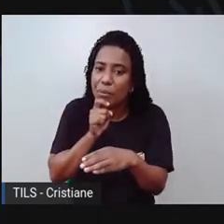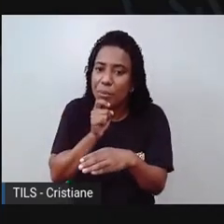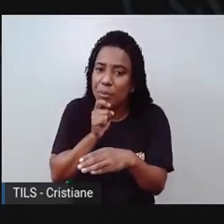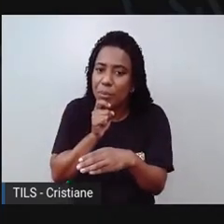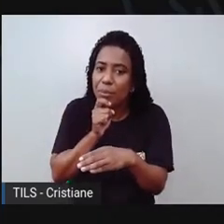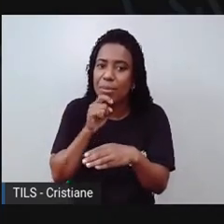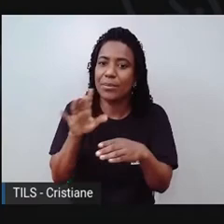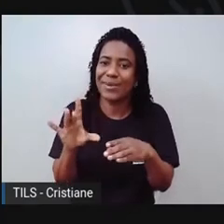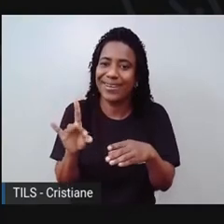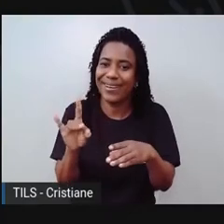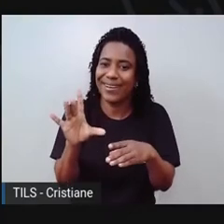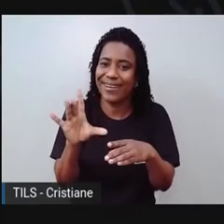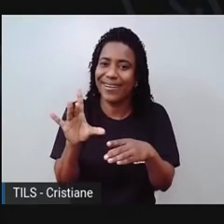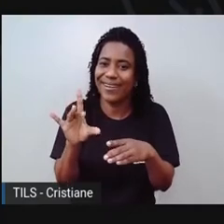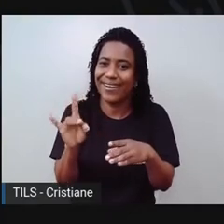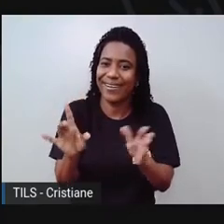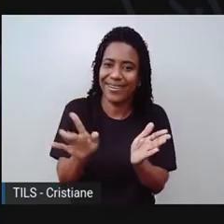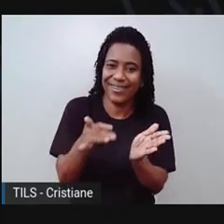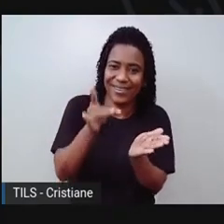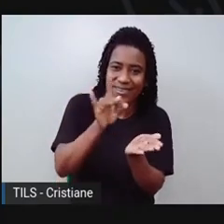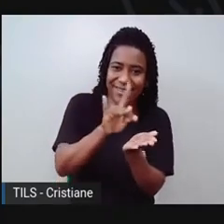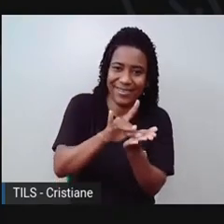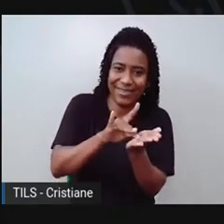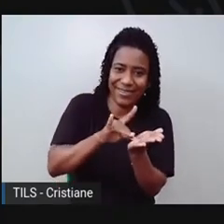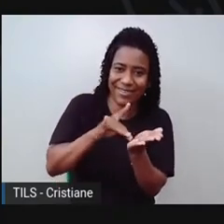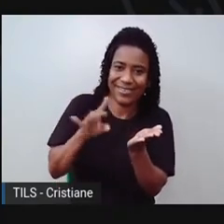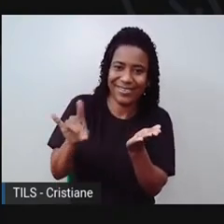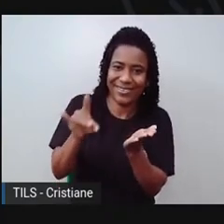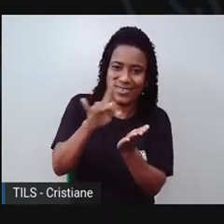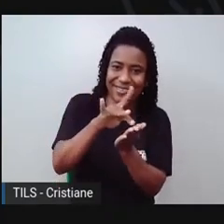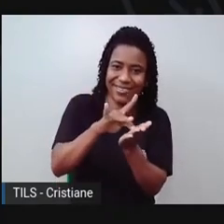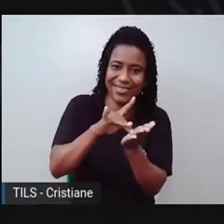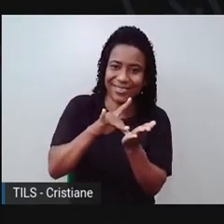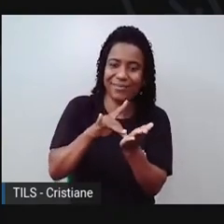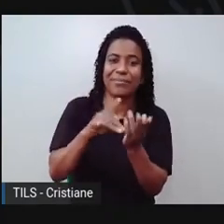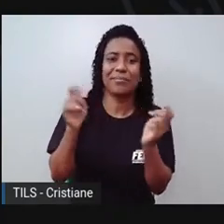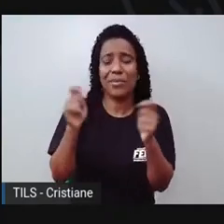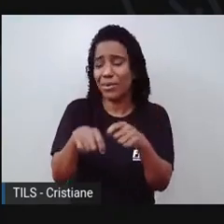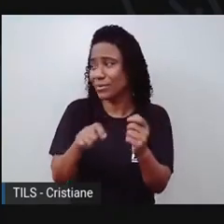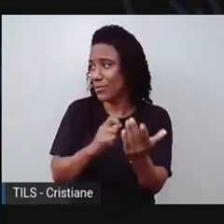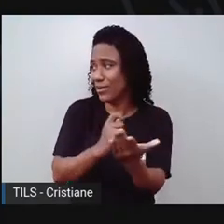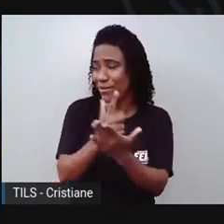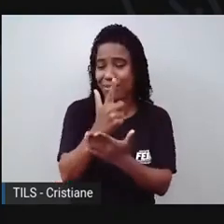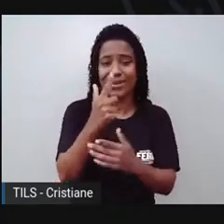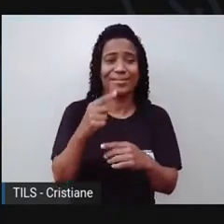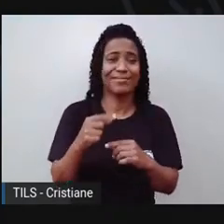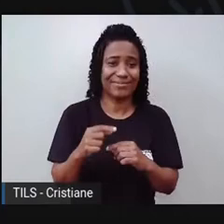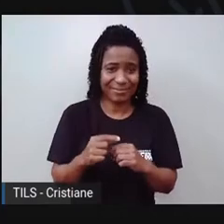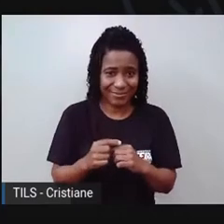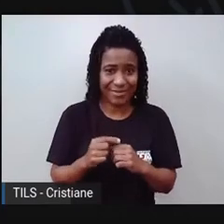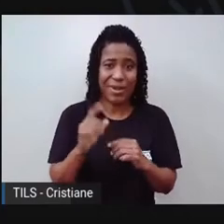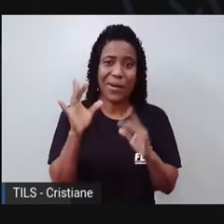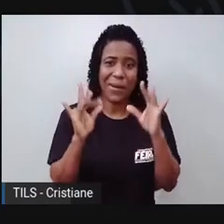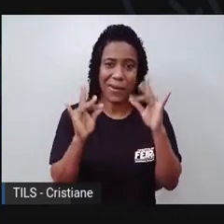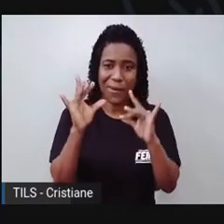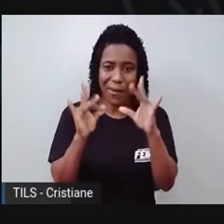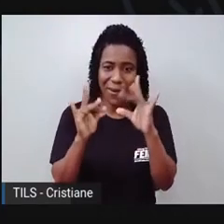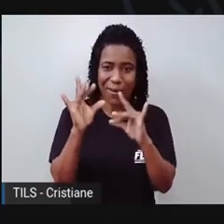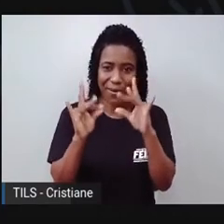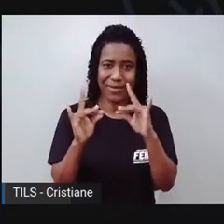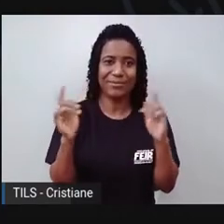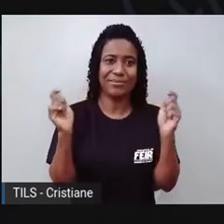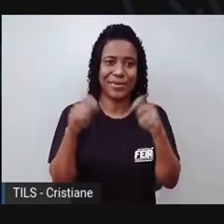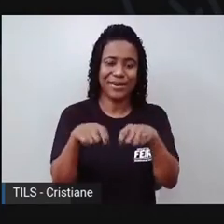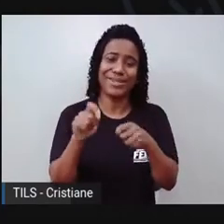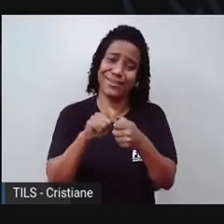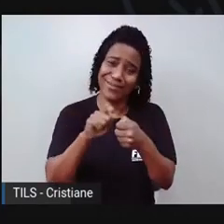para a gente trabalhar no papel machê. Ou então pode comprar essa, que é mais prática, né, que a Pró trouxe, para a gente fazer a